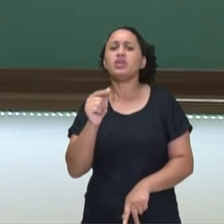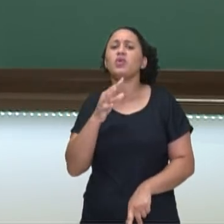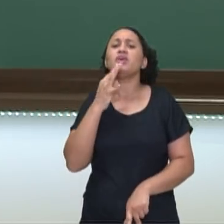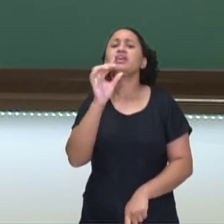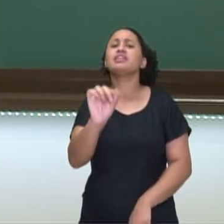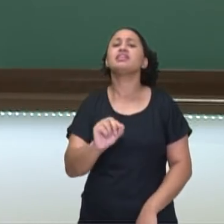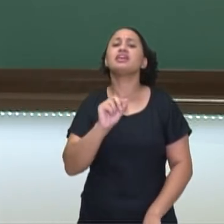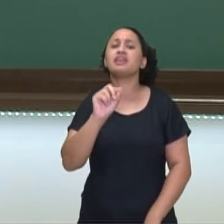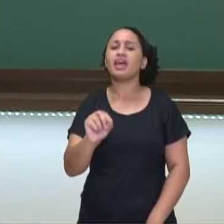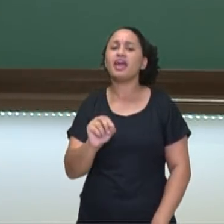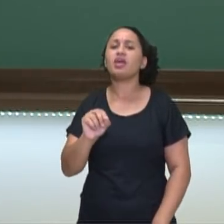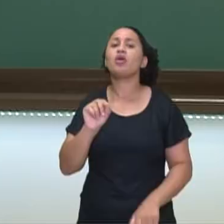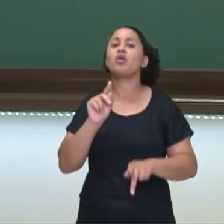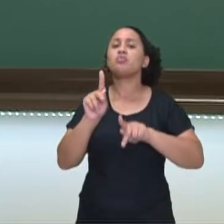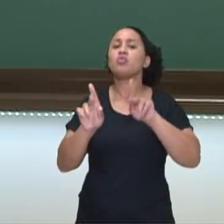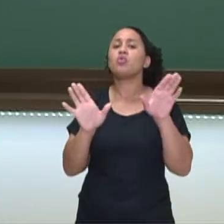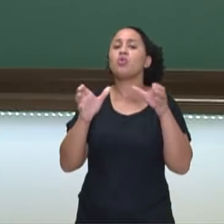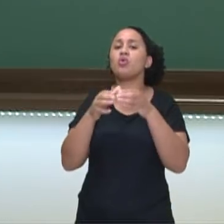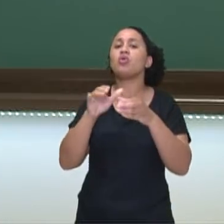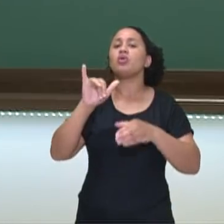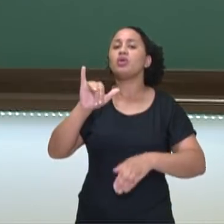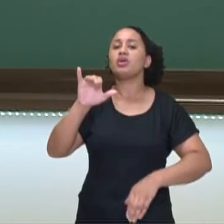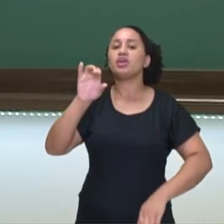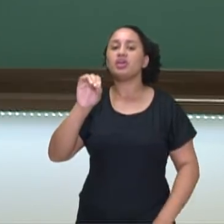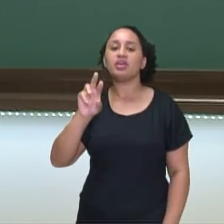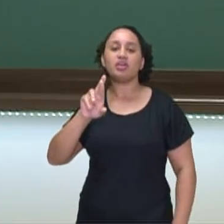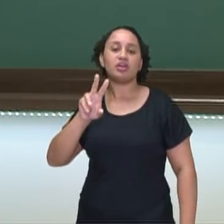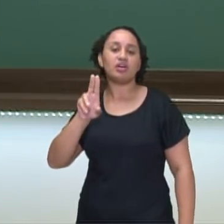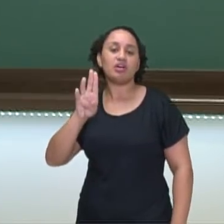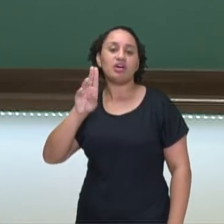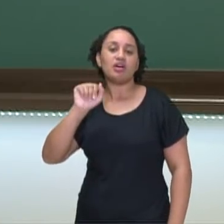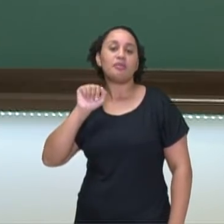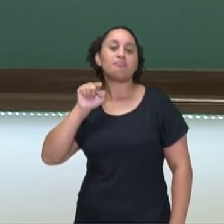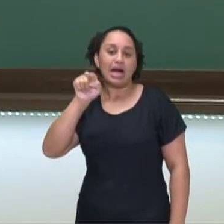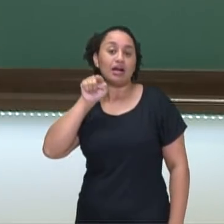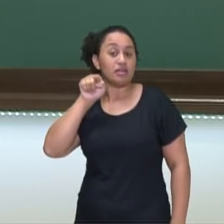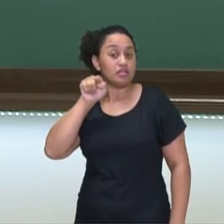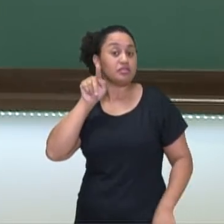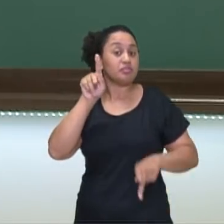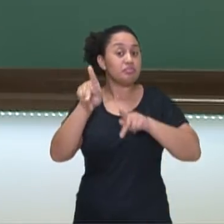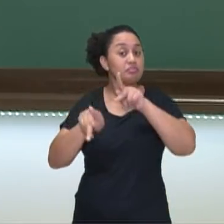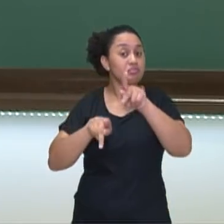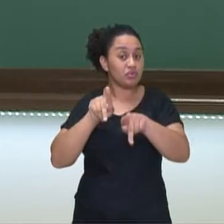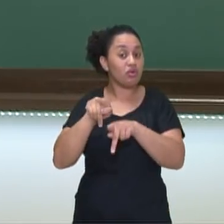iorubás. Então nós vamos compreender um pouco deste povo africano, os